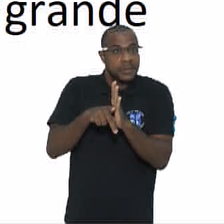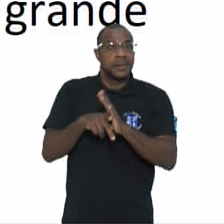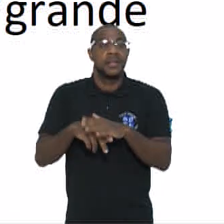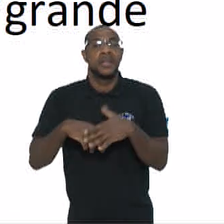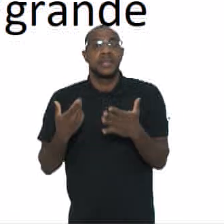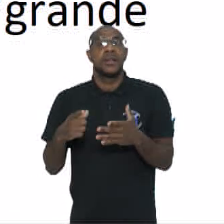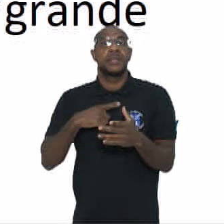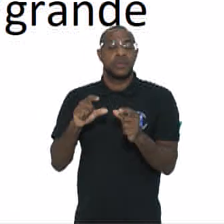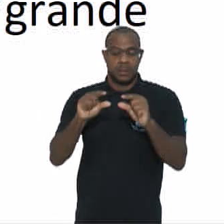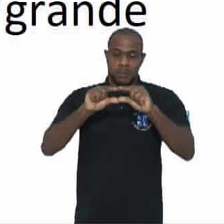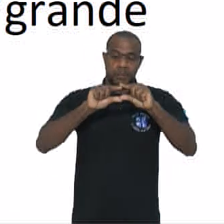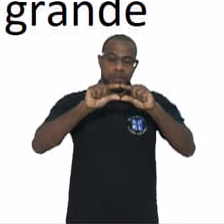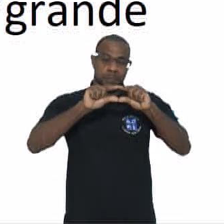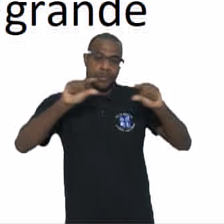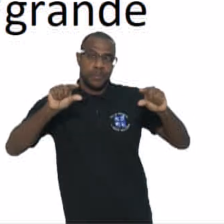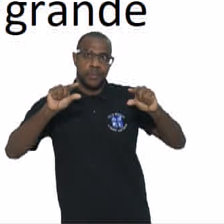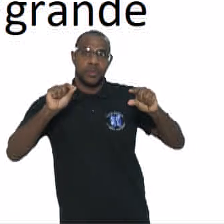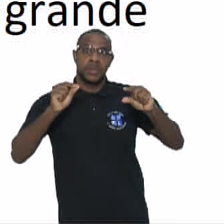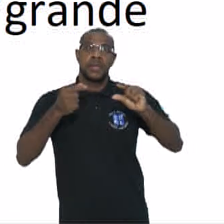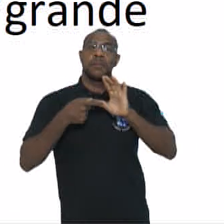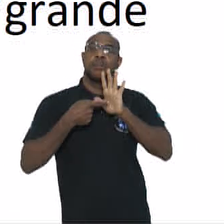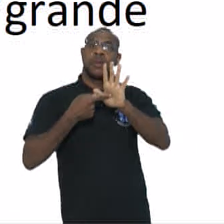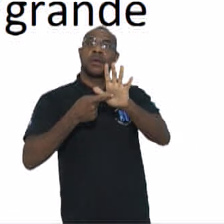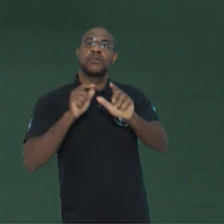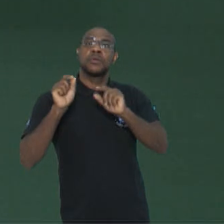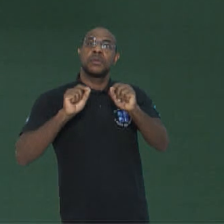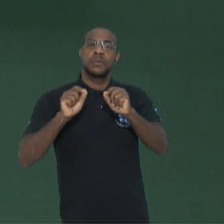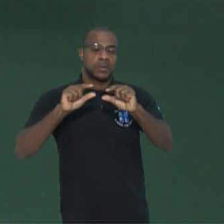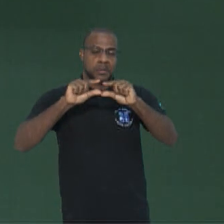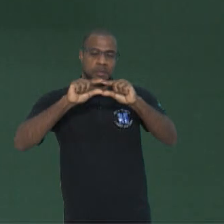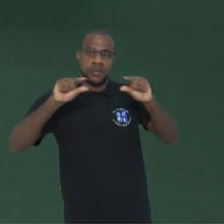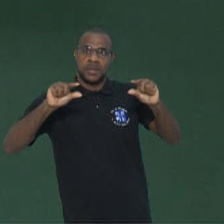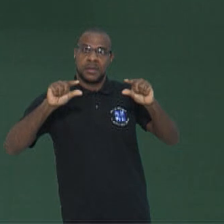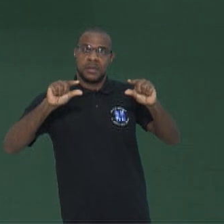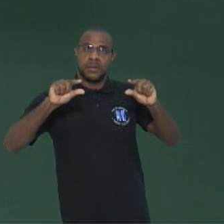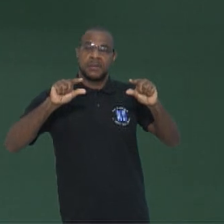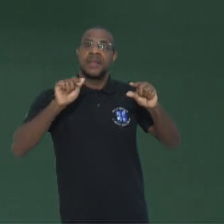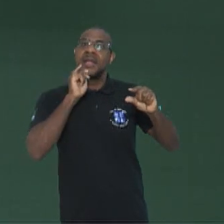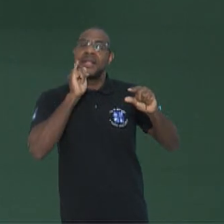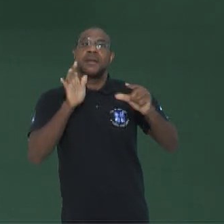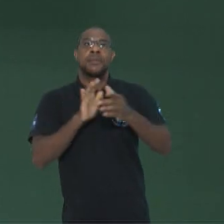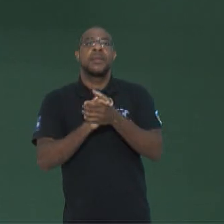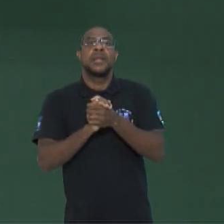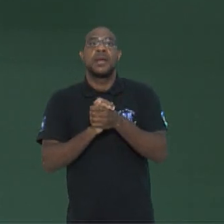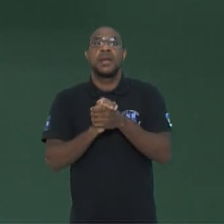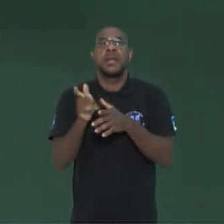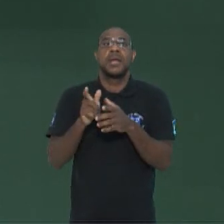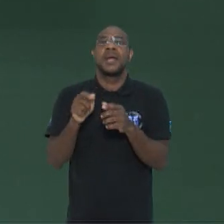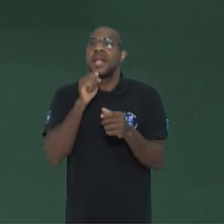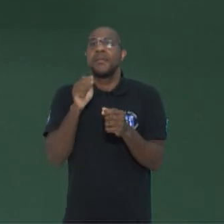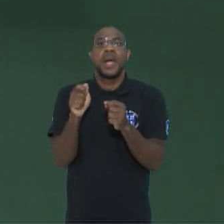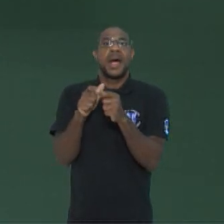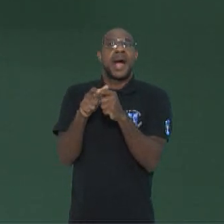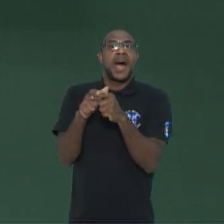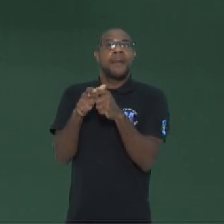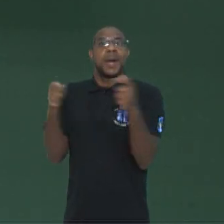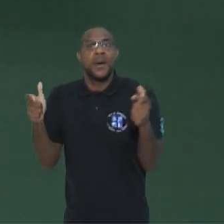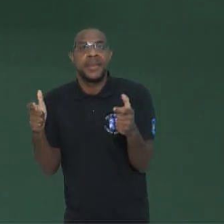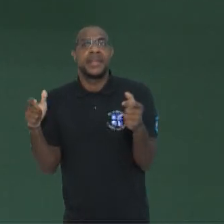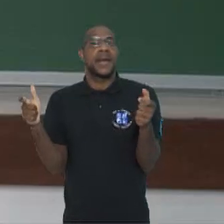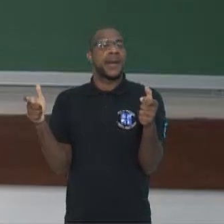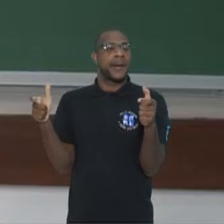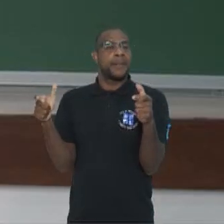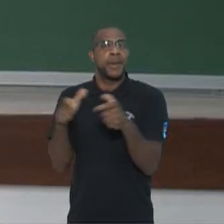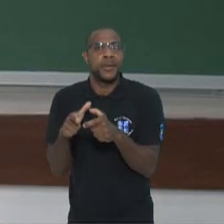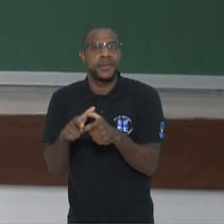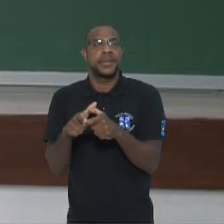que há expressões partitivas. O que é uma expressão partitiva? Por exemplo, a maioria, a minoria,